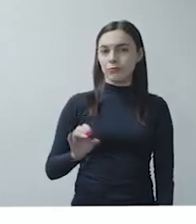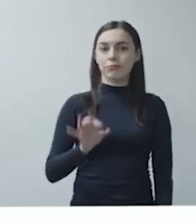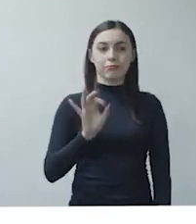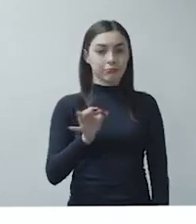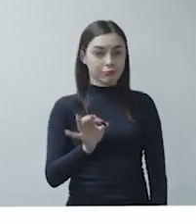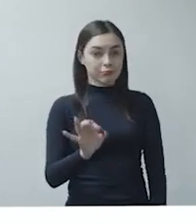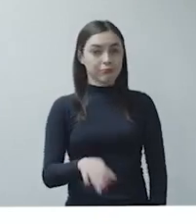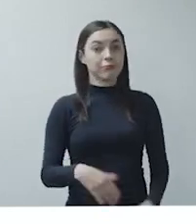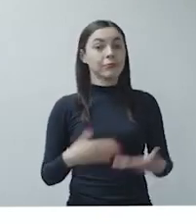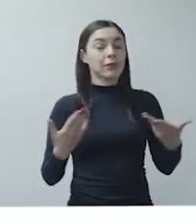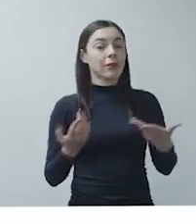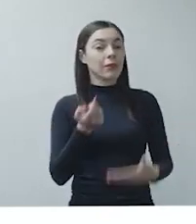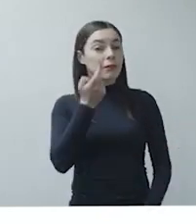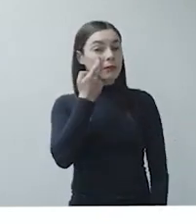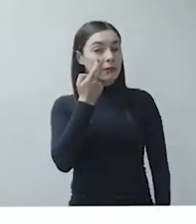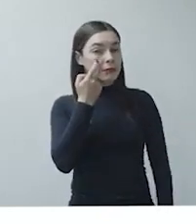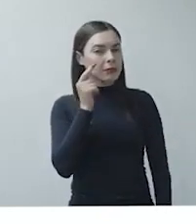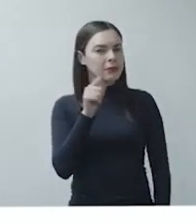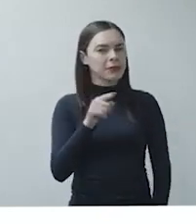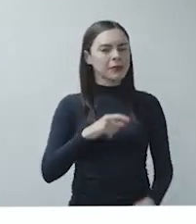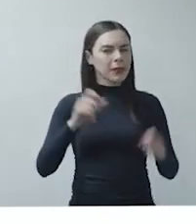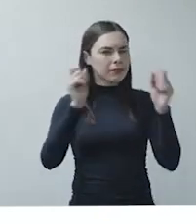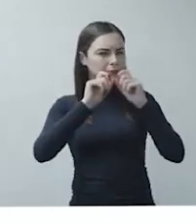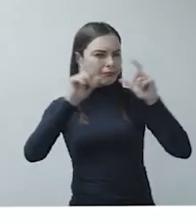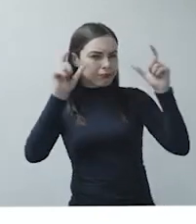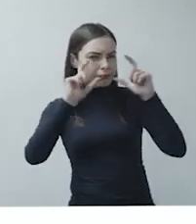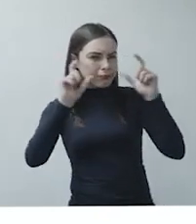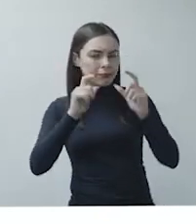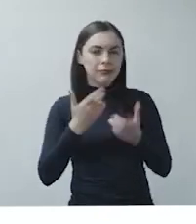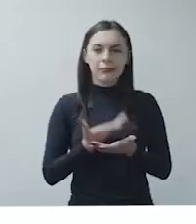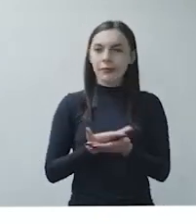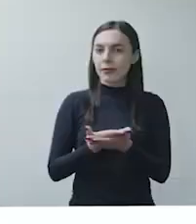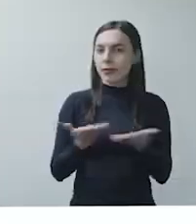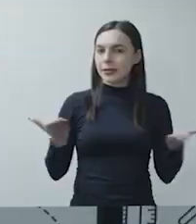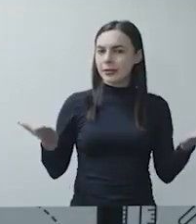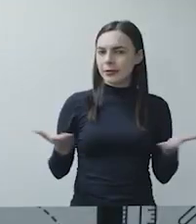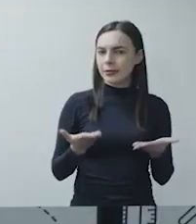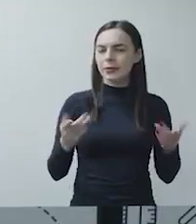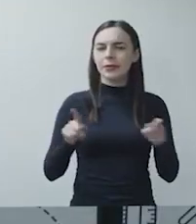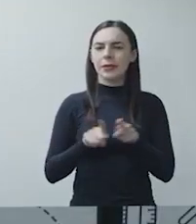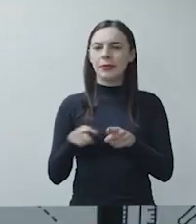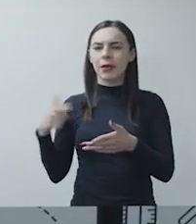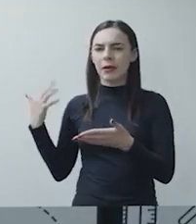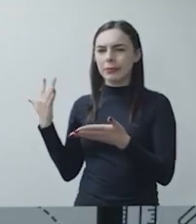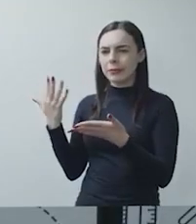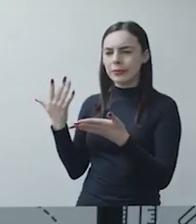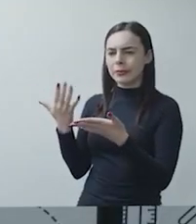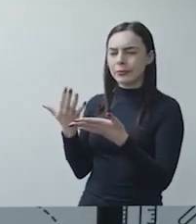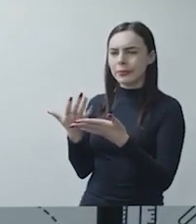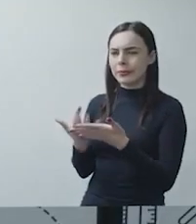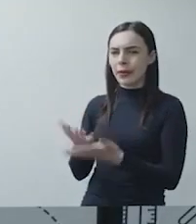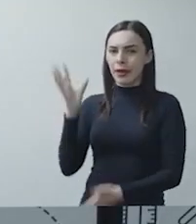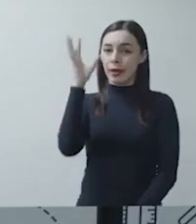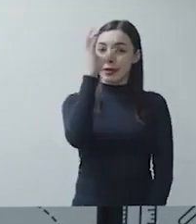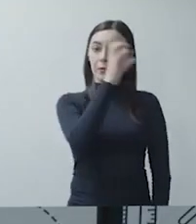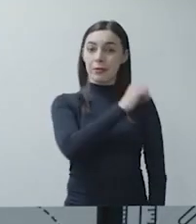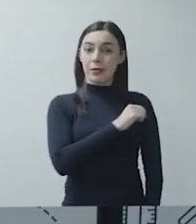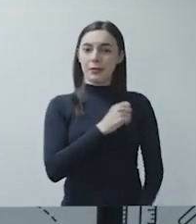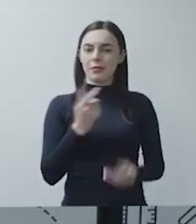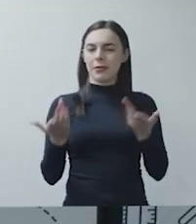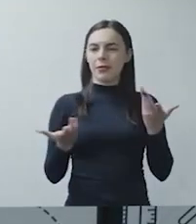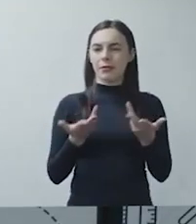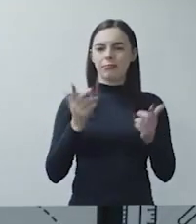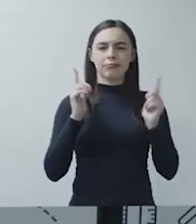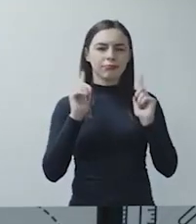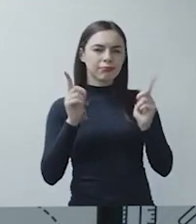bem. Vamos ver se vocês estão antenados na nossa aula e em tudo aquilo que a gente tem aprendido para agora espairecer um